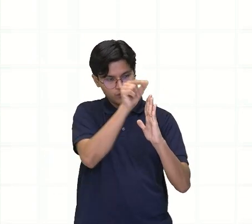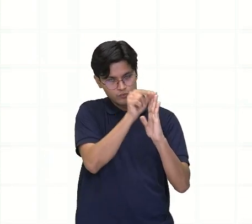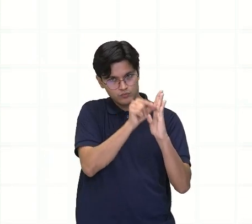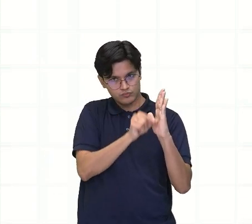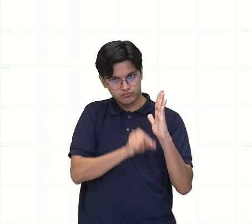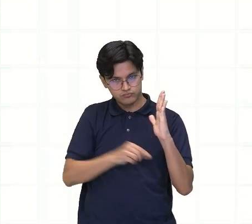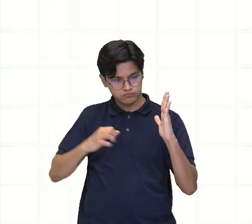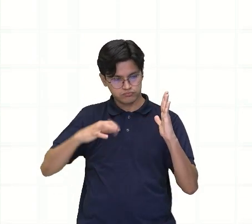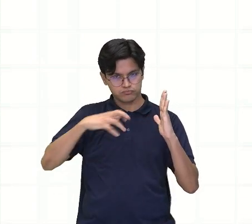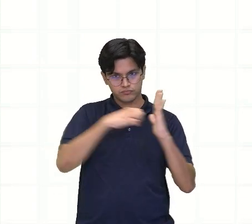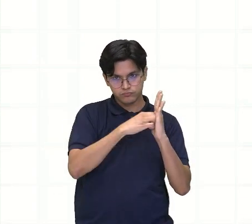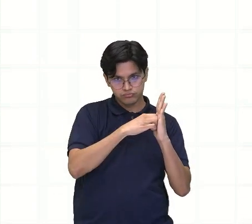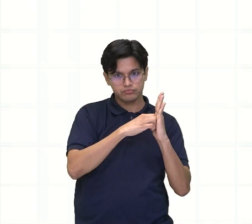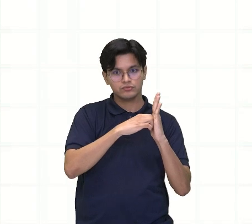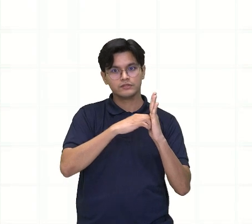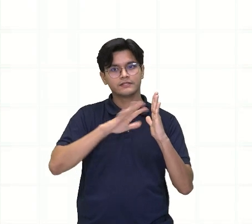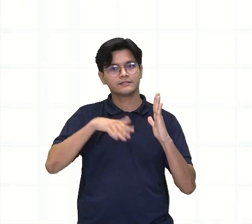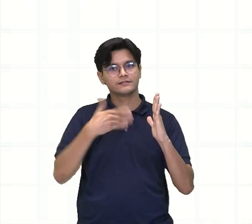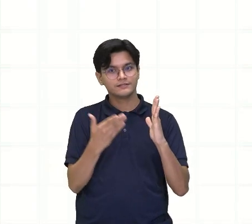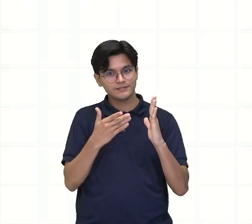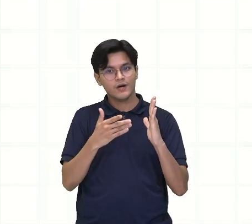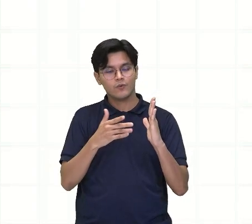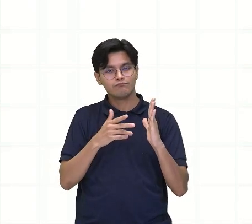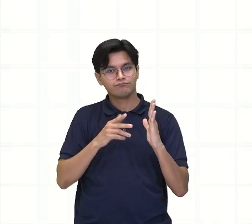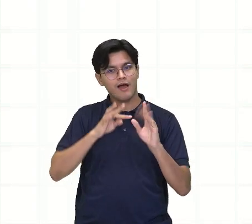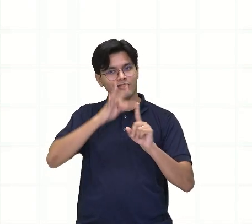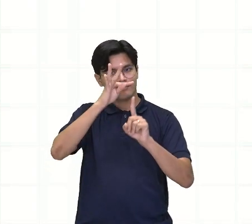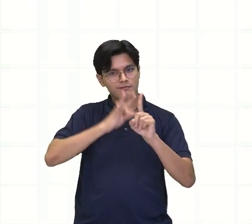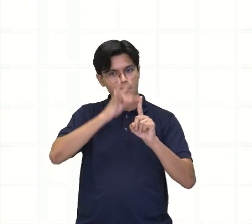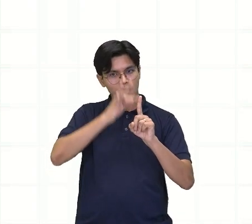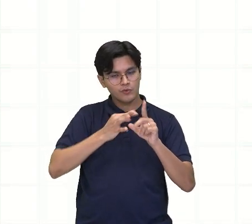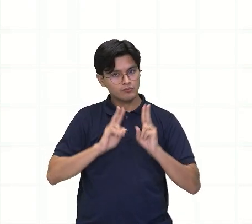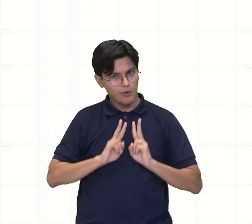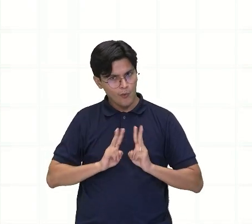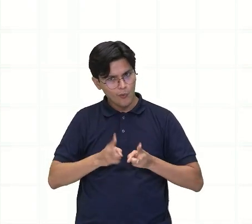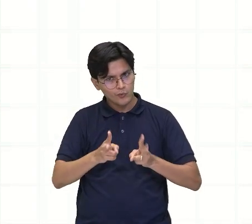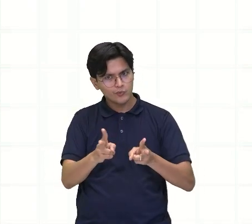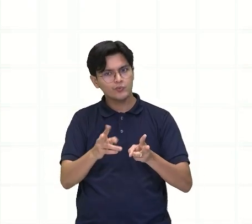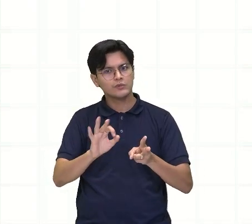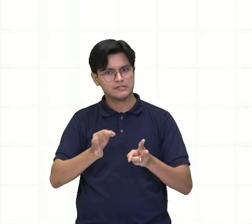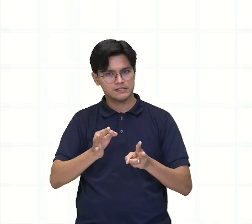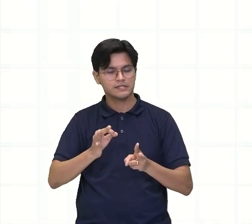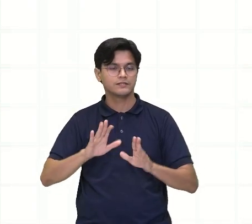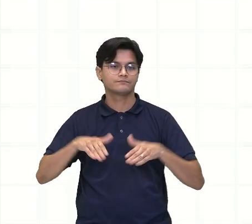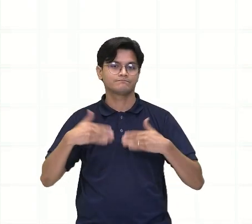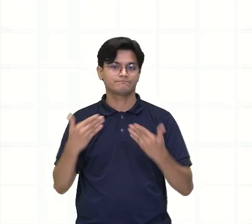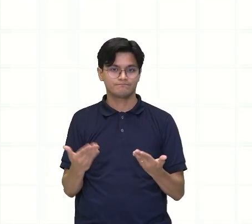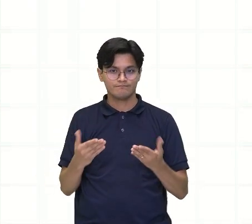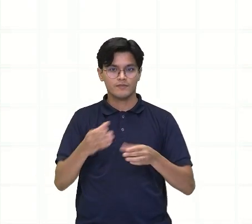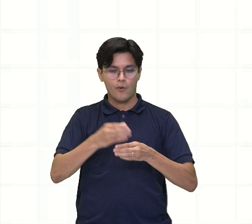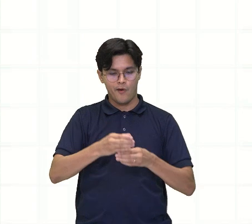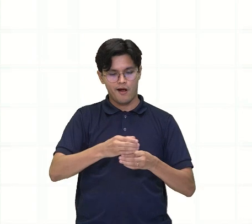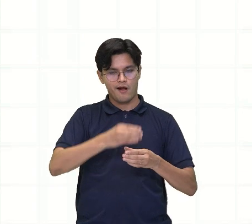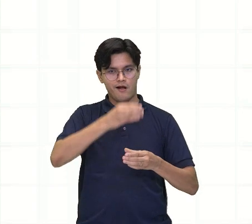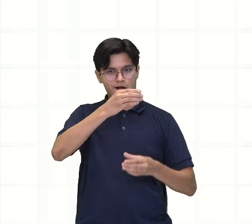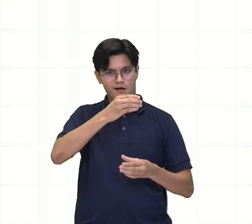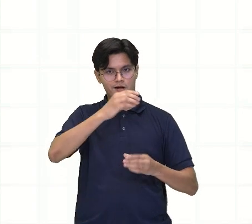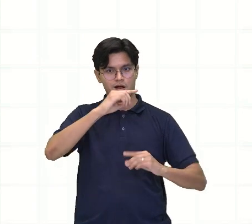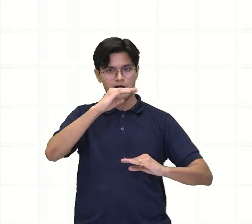mantenha por mais tempo, certo? Então, a garrafa térmica, ela vai ser o quê?